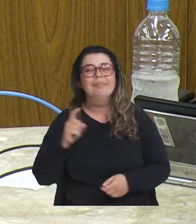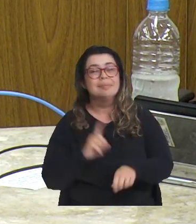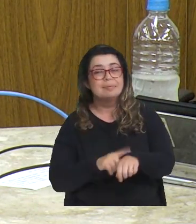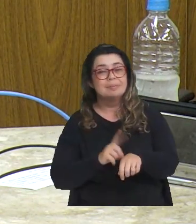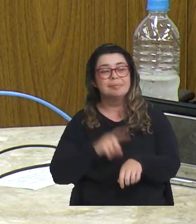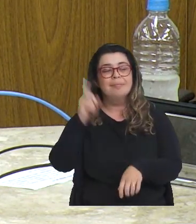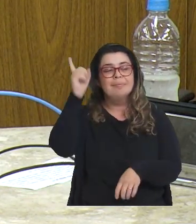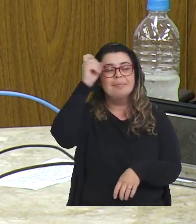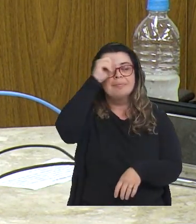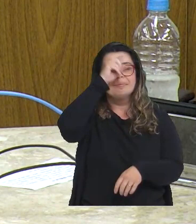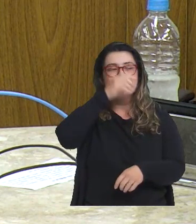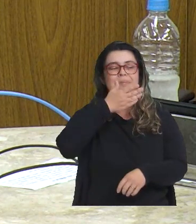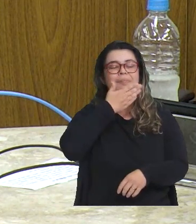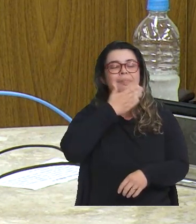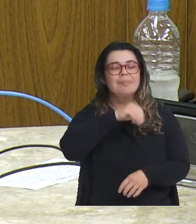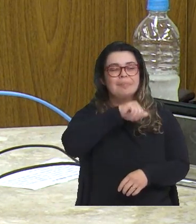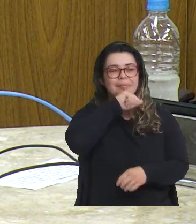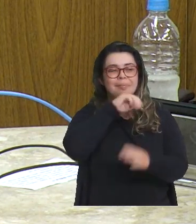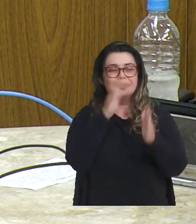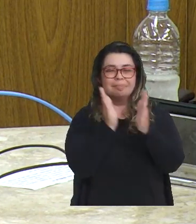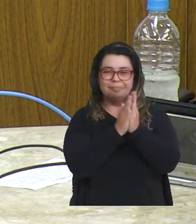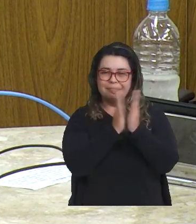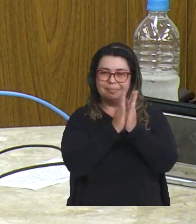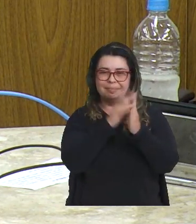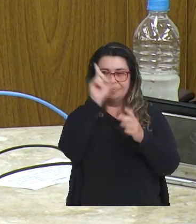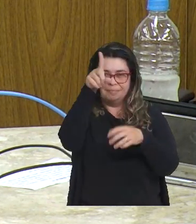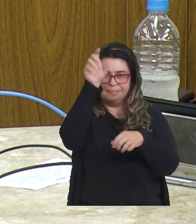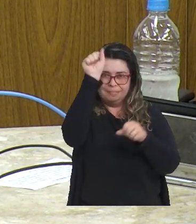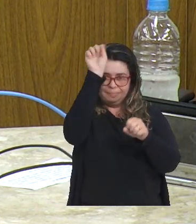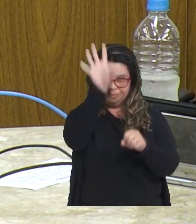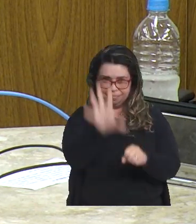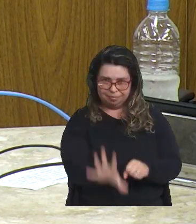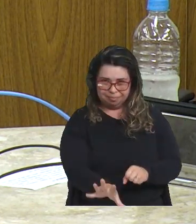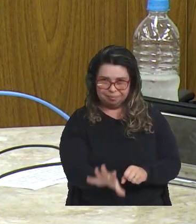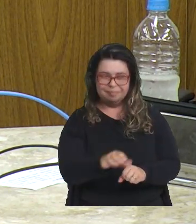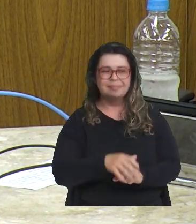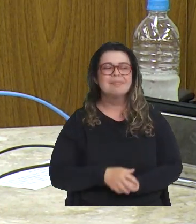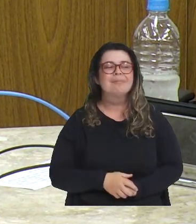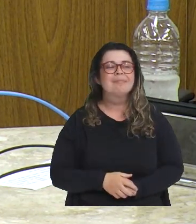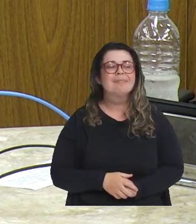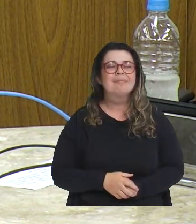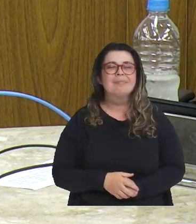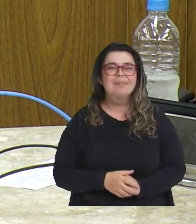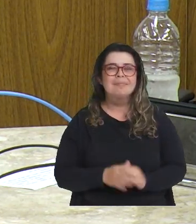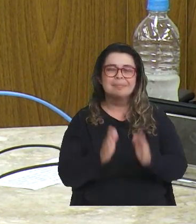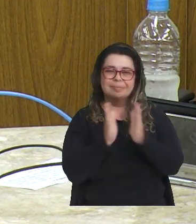Então, pais, parabéns. Deus abençoe vocês. E parabéns pelos filhos. Tá?